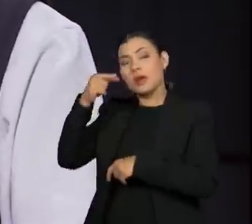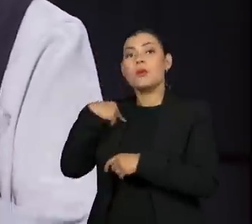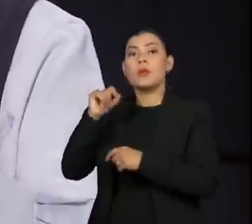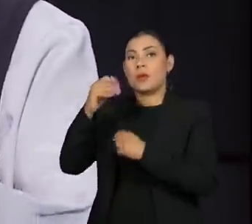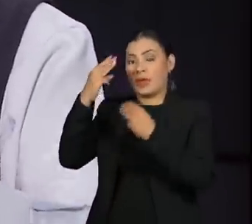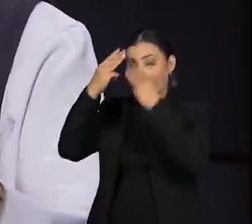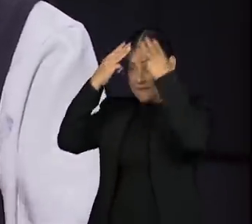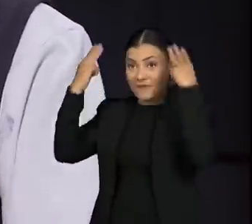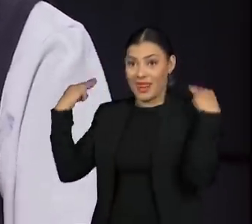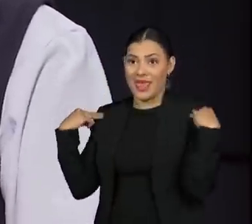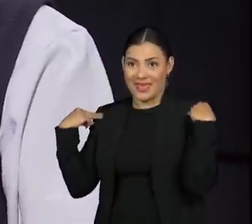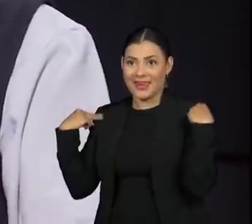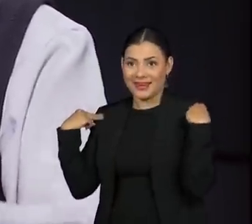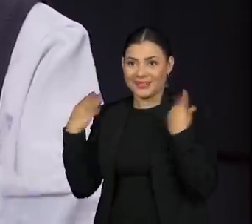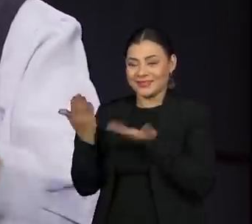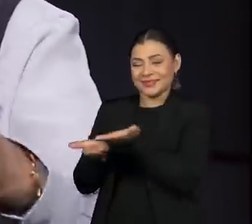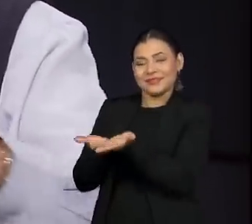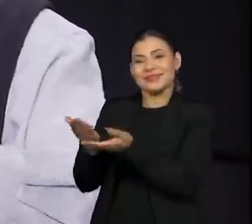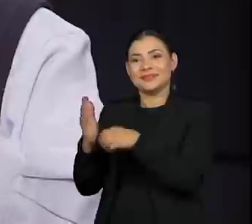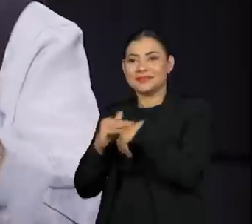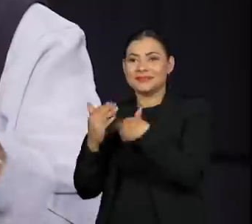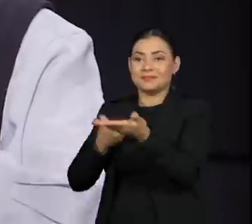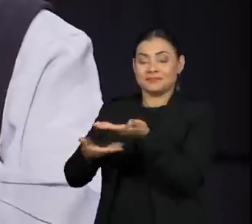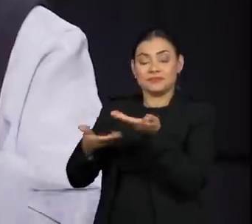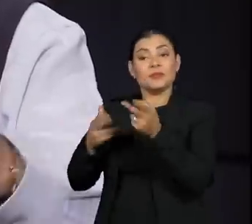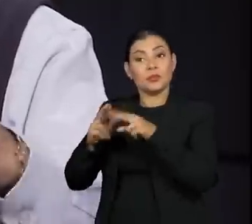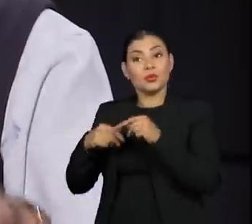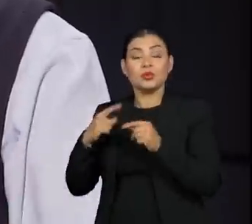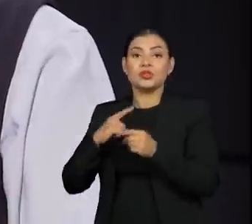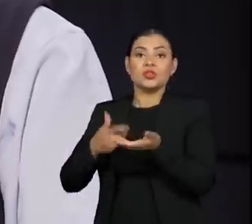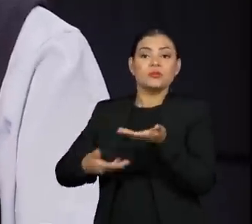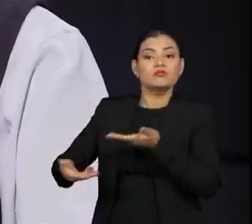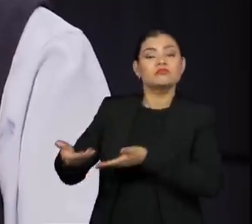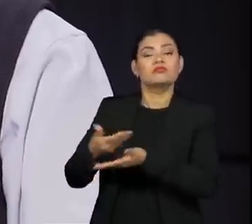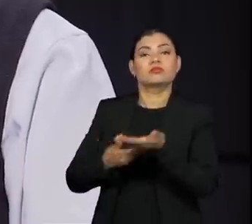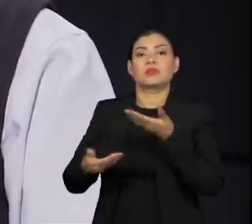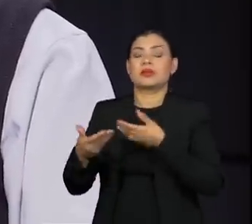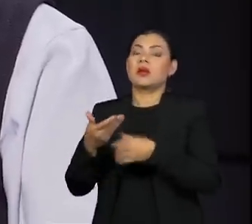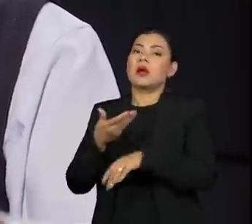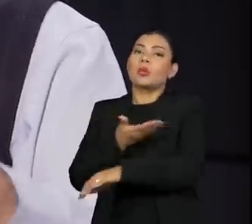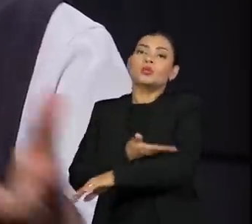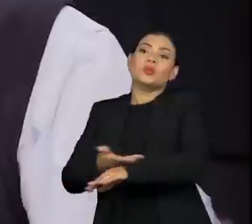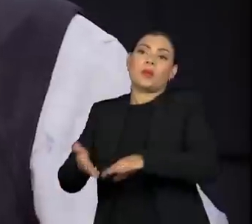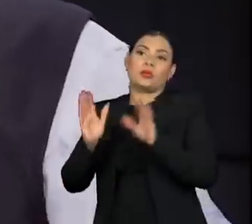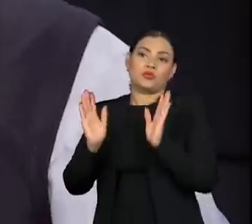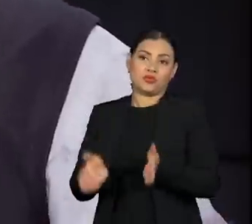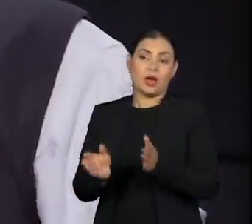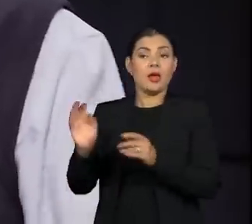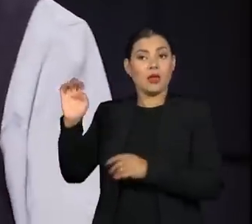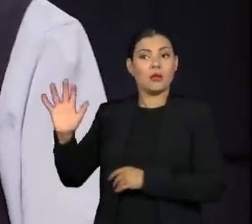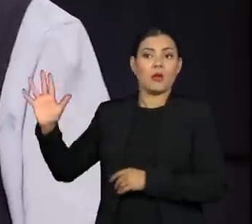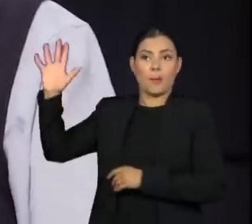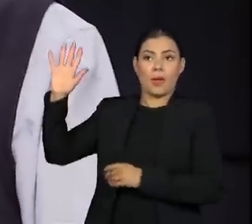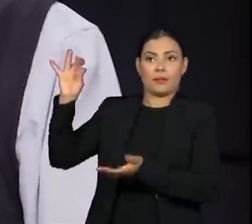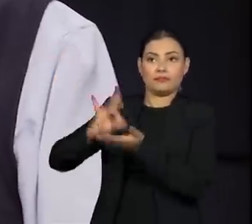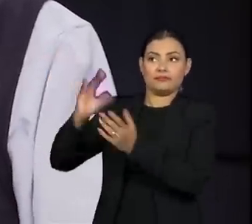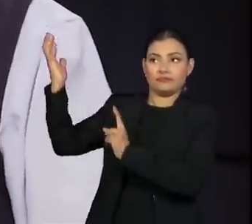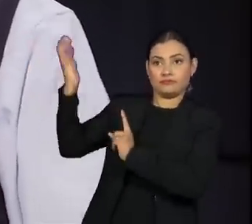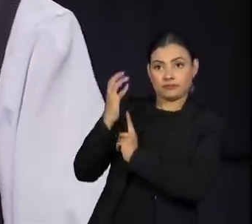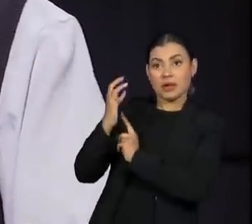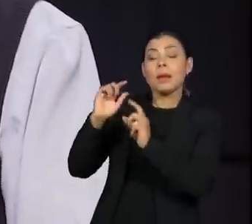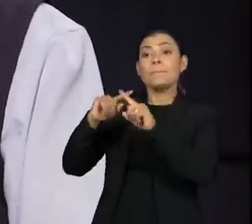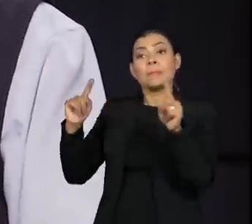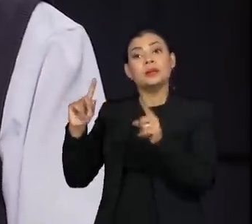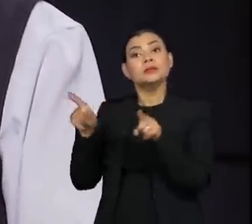contentes então essa parte a gente tinha essa essa digamos essa ambiência essa inspiração europeia original mas era